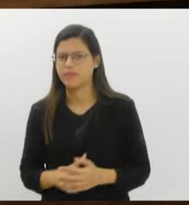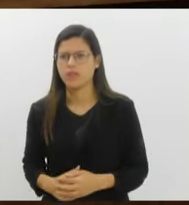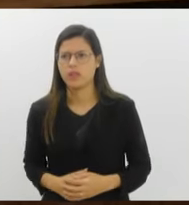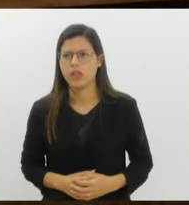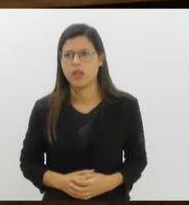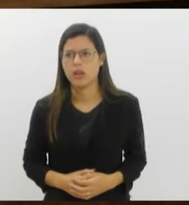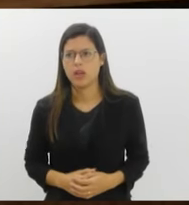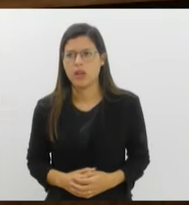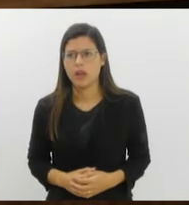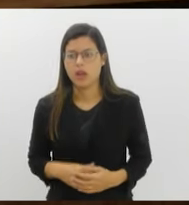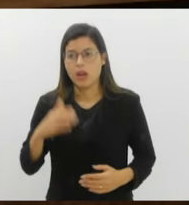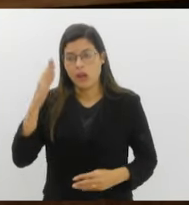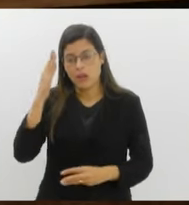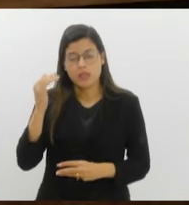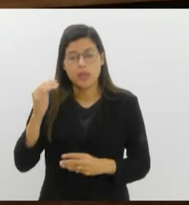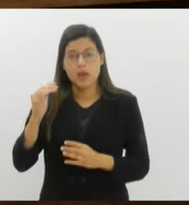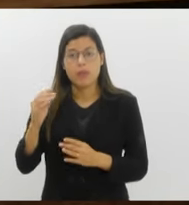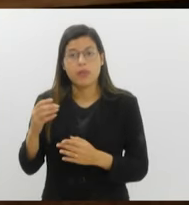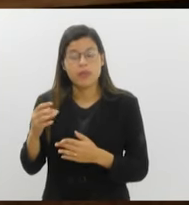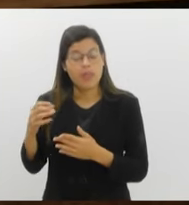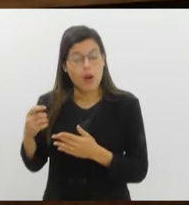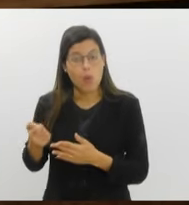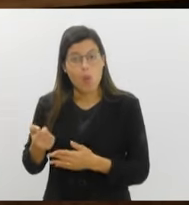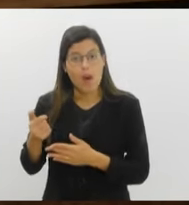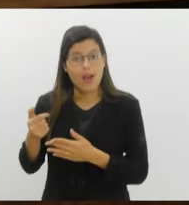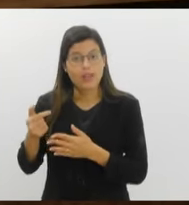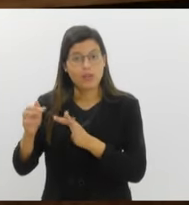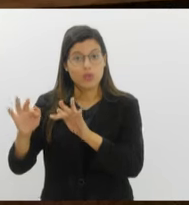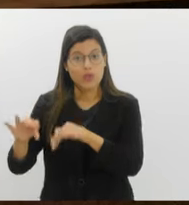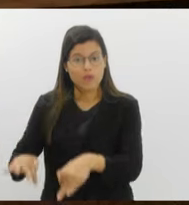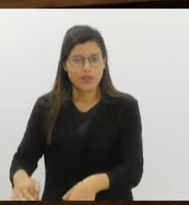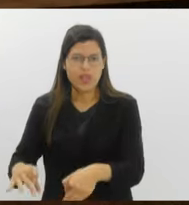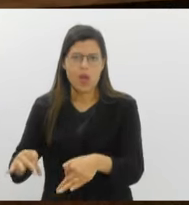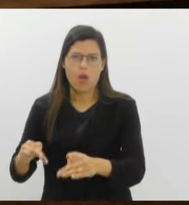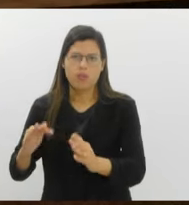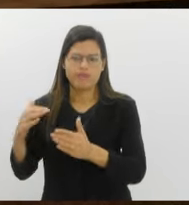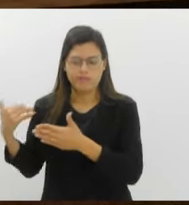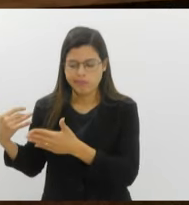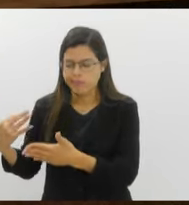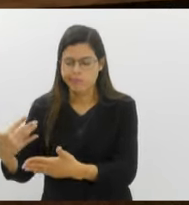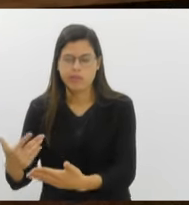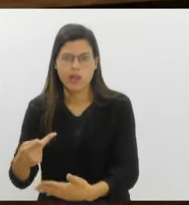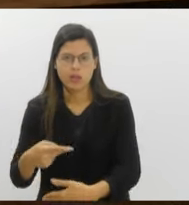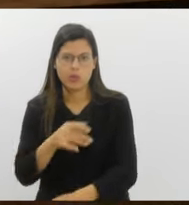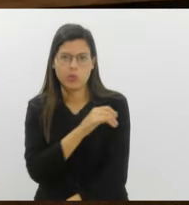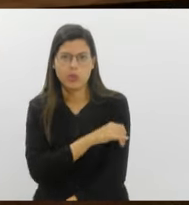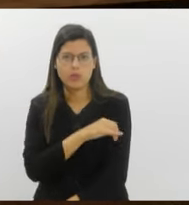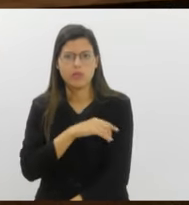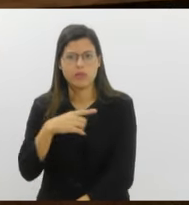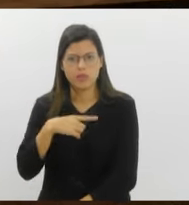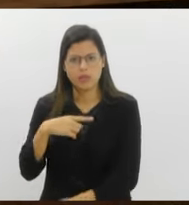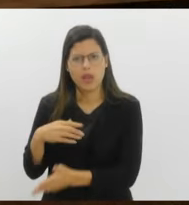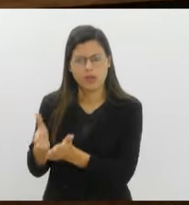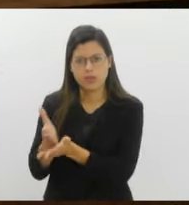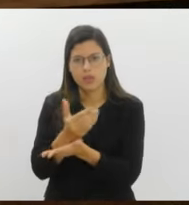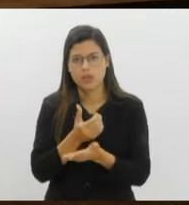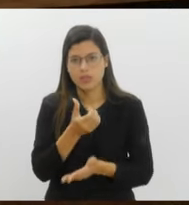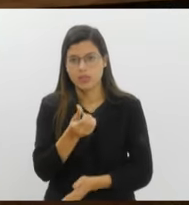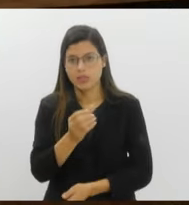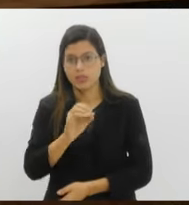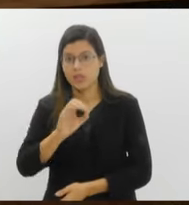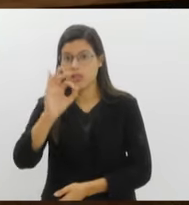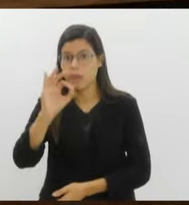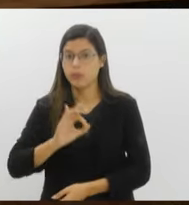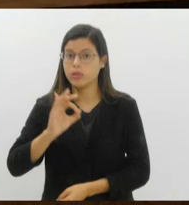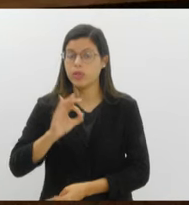final da trajetória política dele no Rio de Janeiro, porque tem um dado na pesquisa interessante que 60% dos cariocas querem